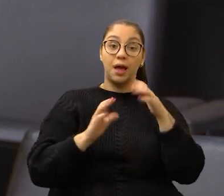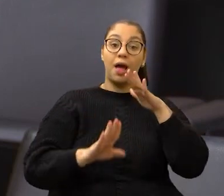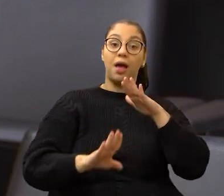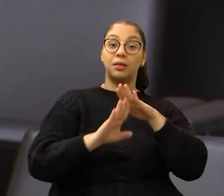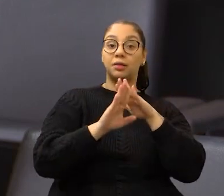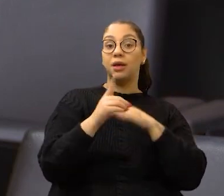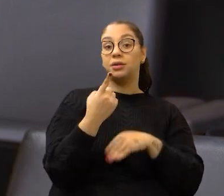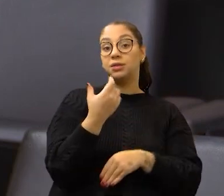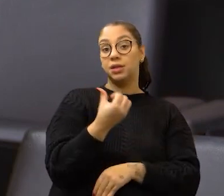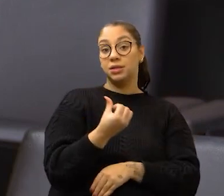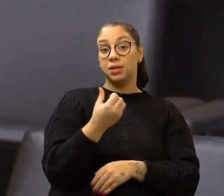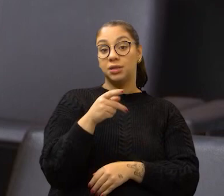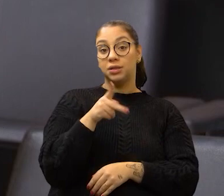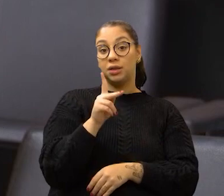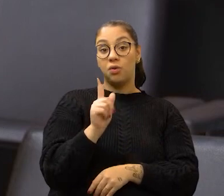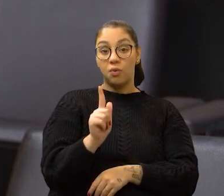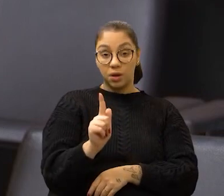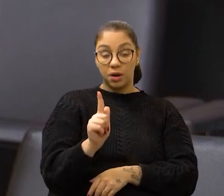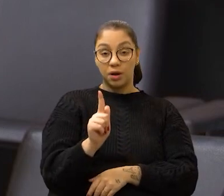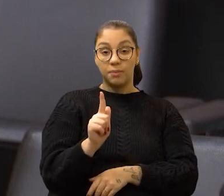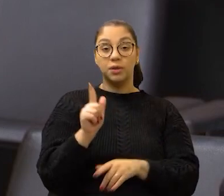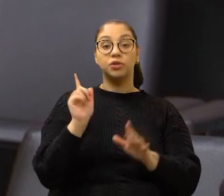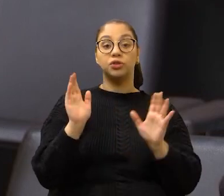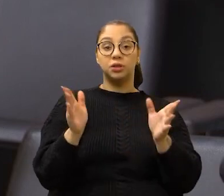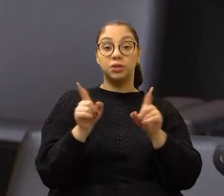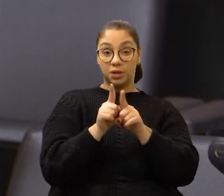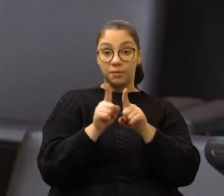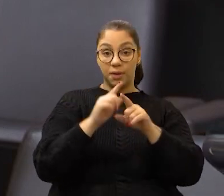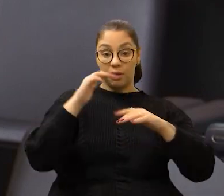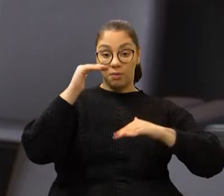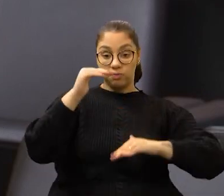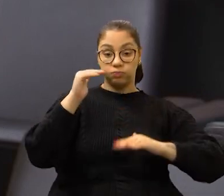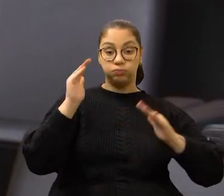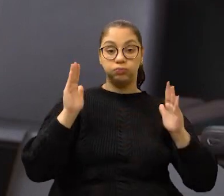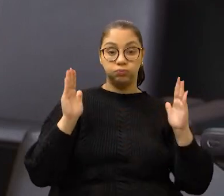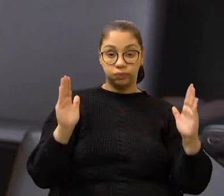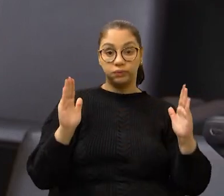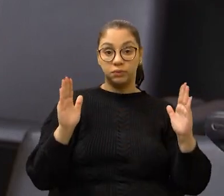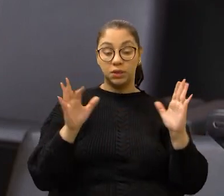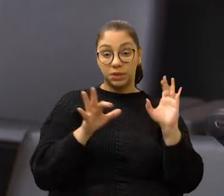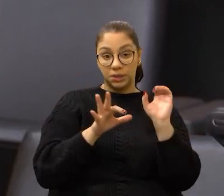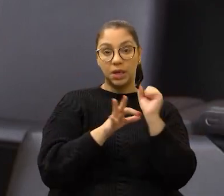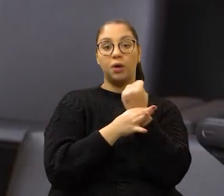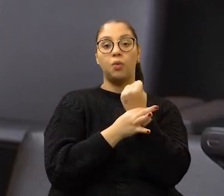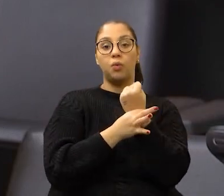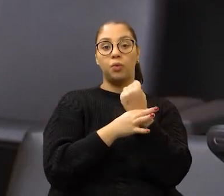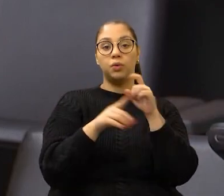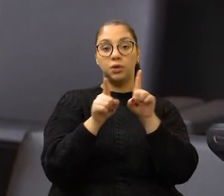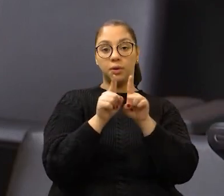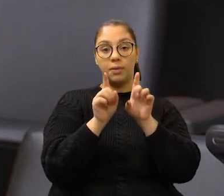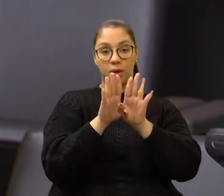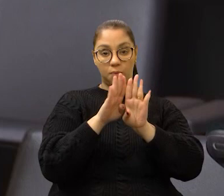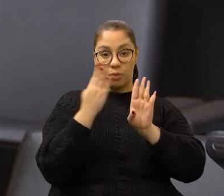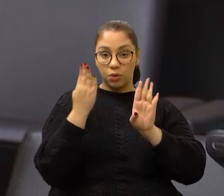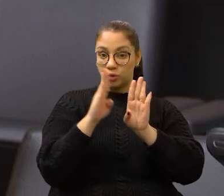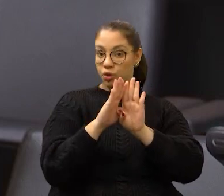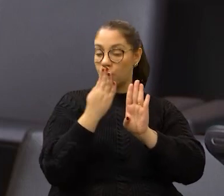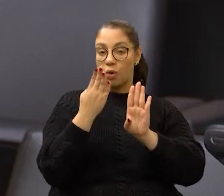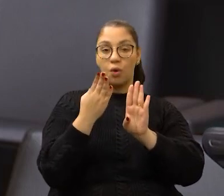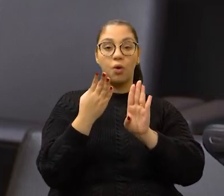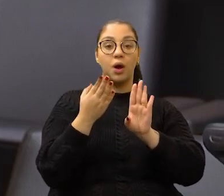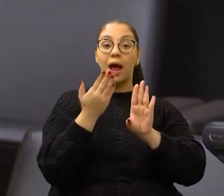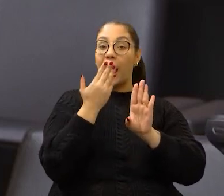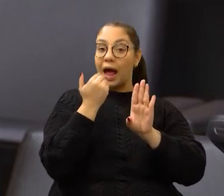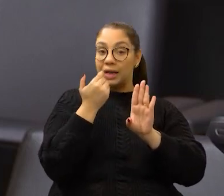até 16 quilos, eles estarem em caixa bem seguras, com portinhola, não pode